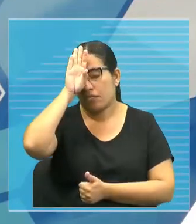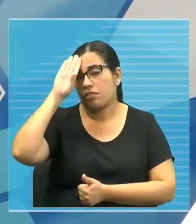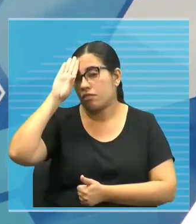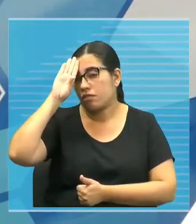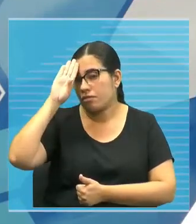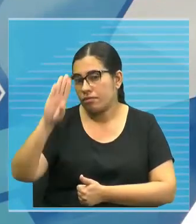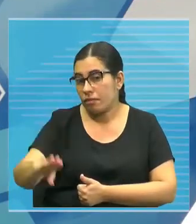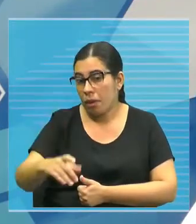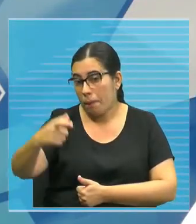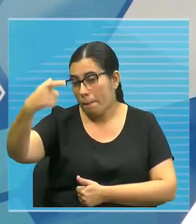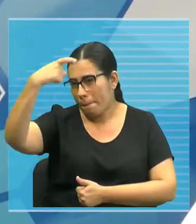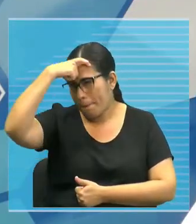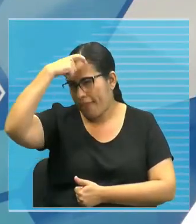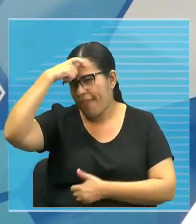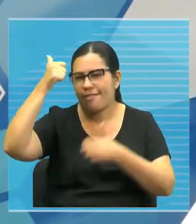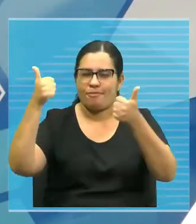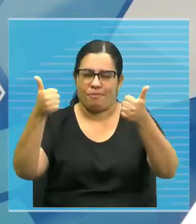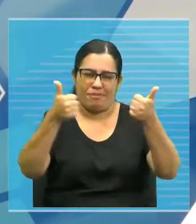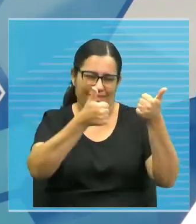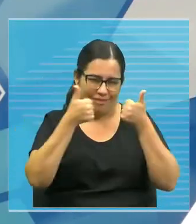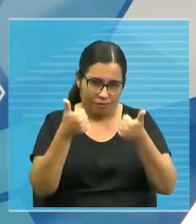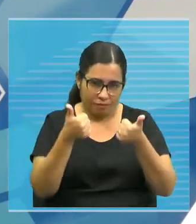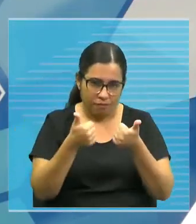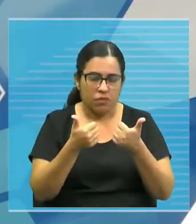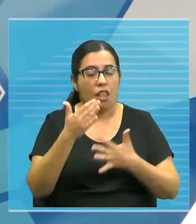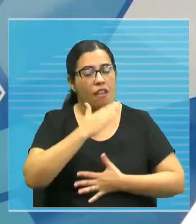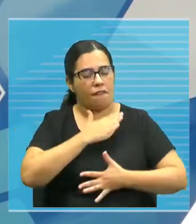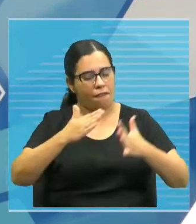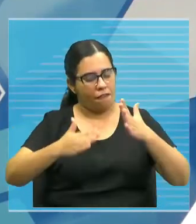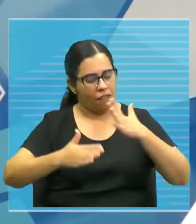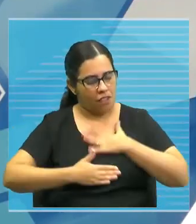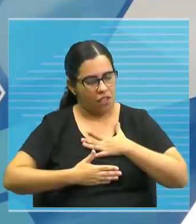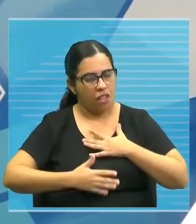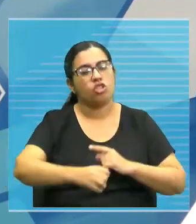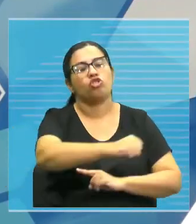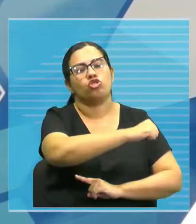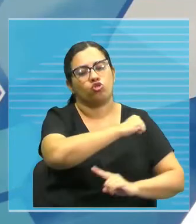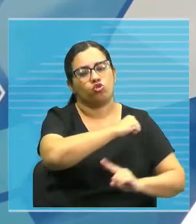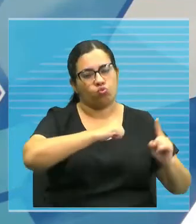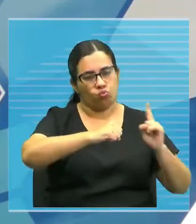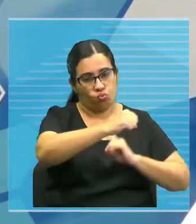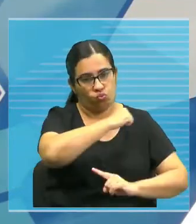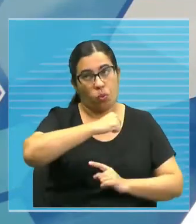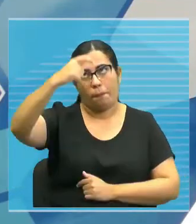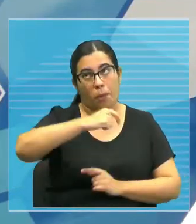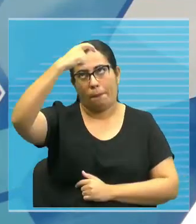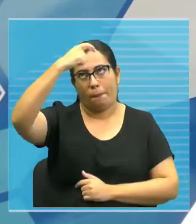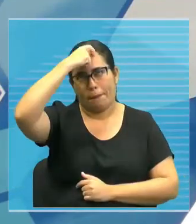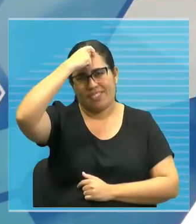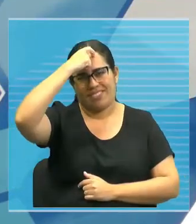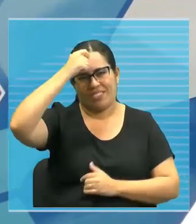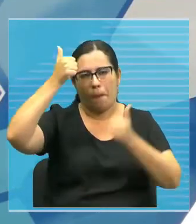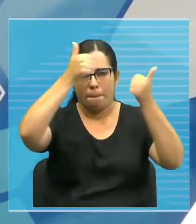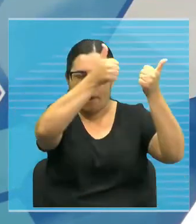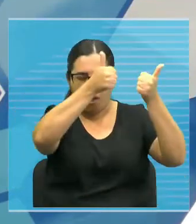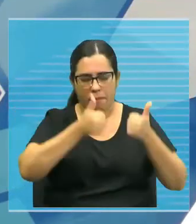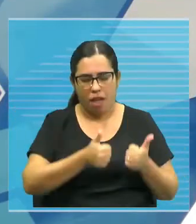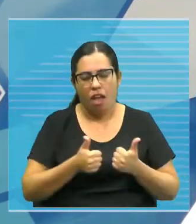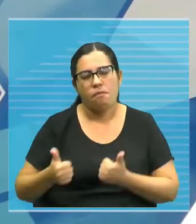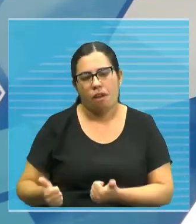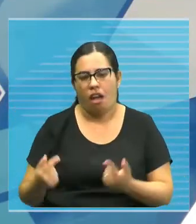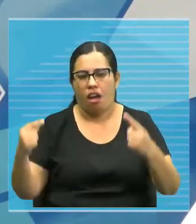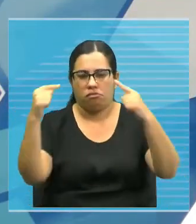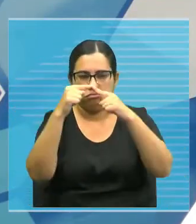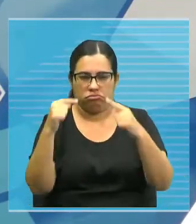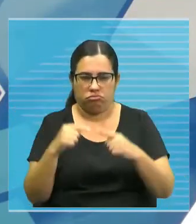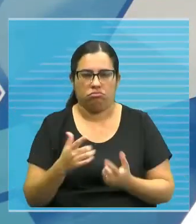hoje, mental. Físico, social e mental. Isso é